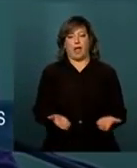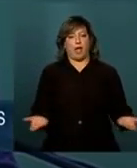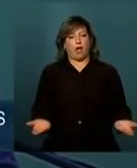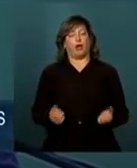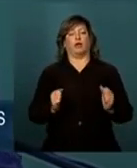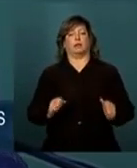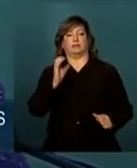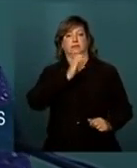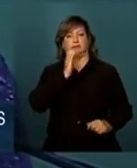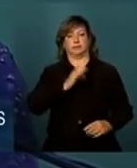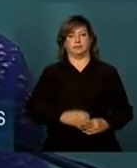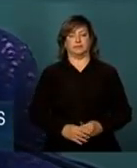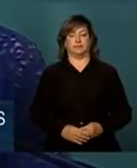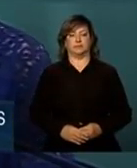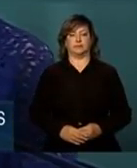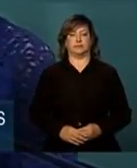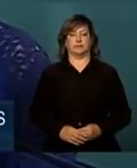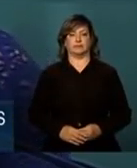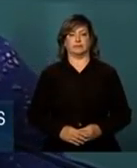imediatamente.